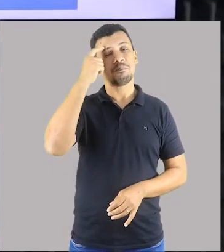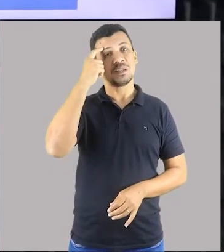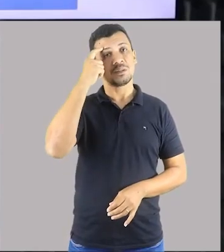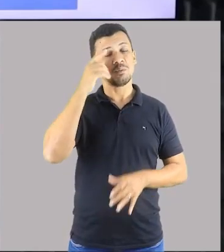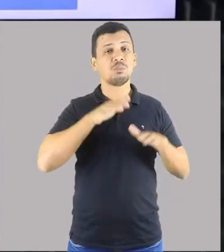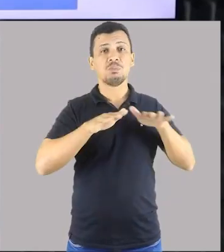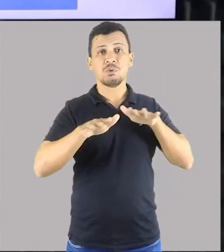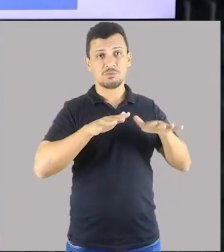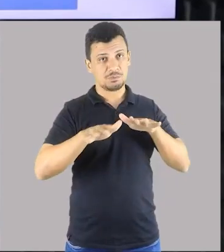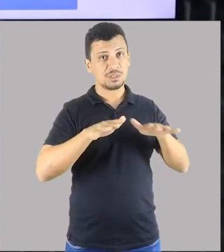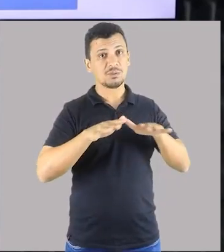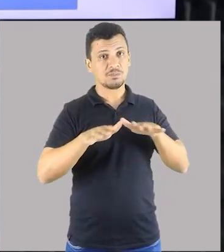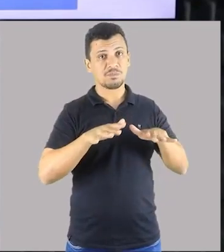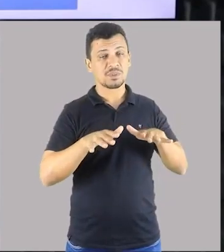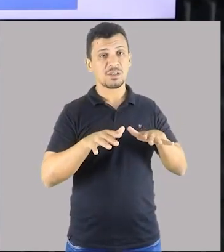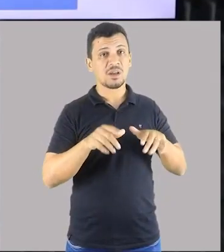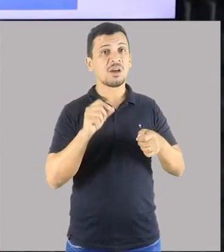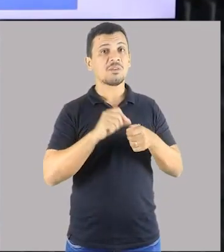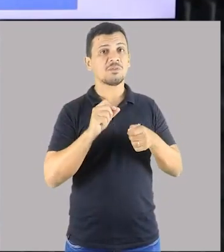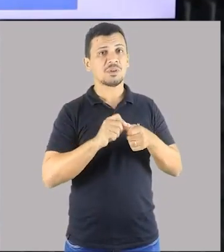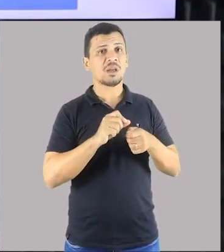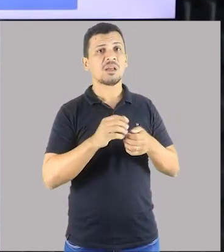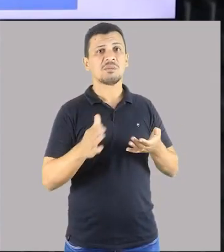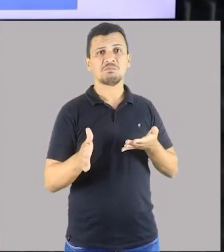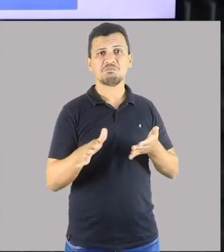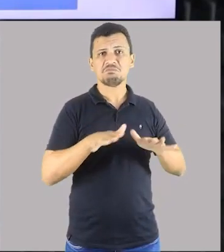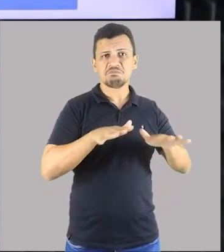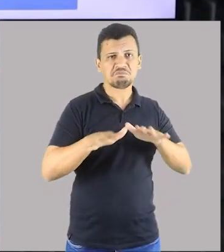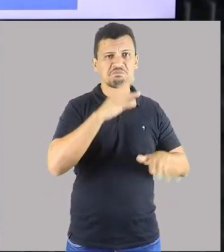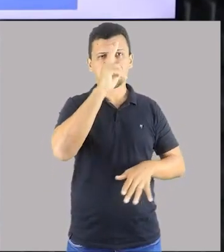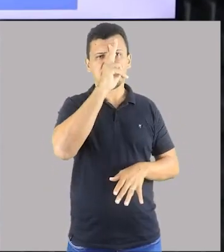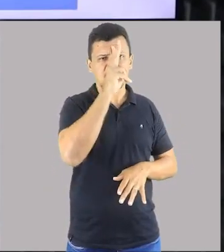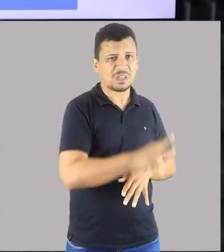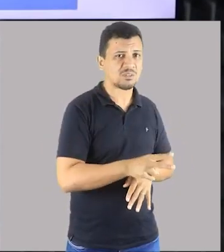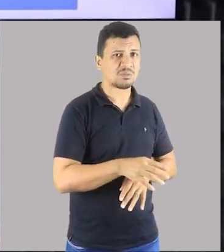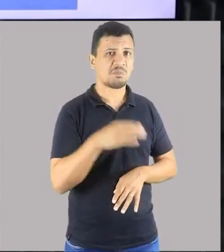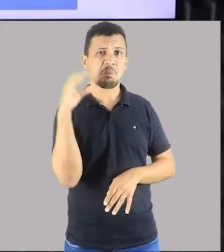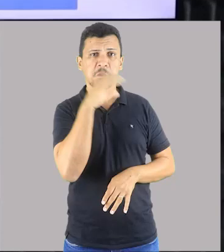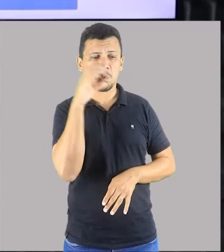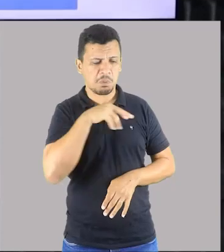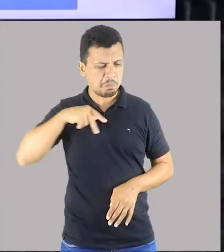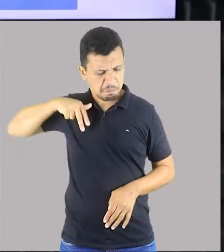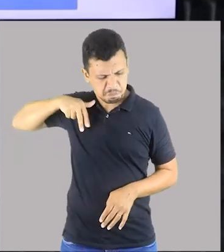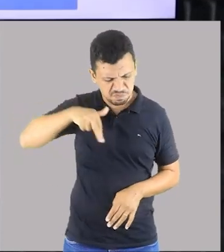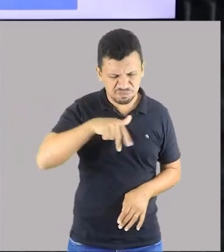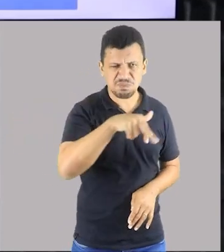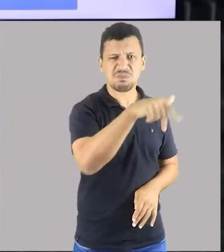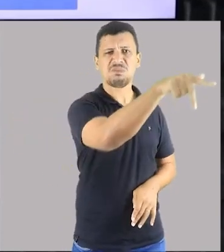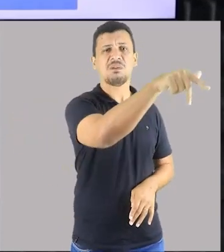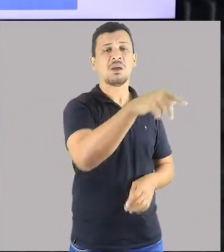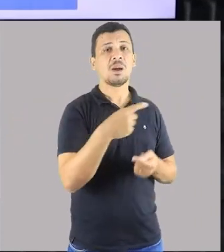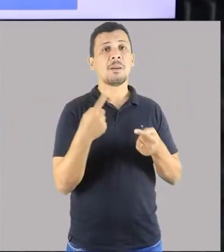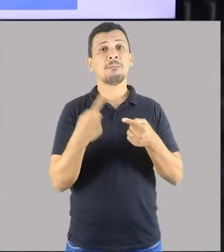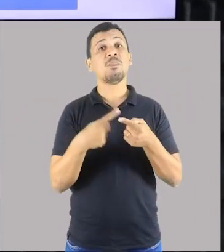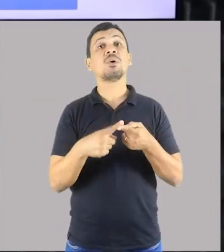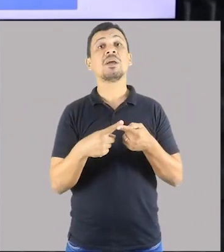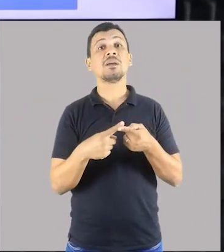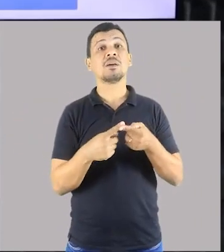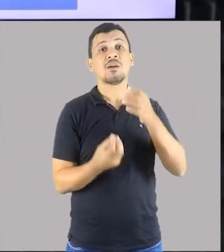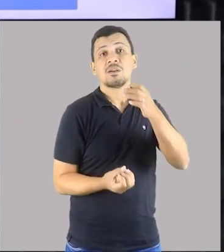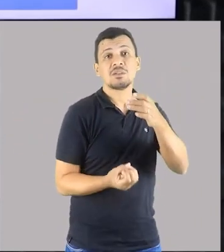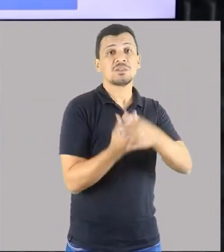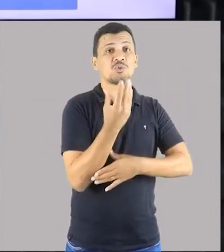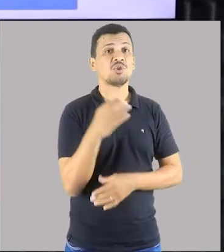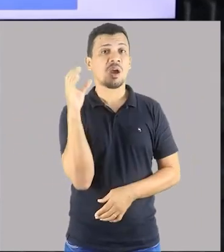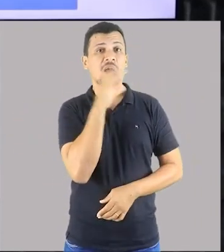movimento, para exercícios de alta intensidade, exercícios de velocidade, porque a energia vai ser